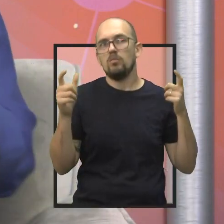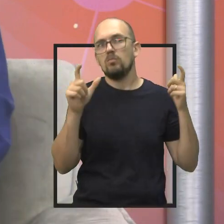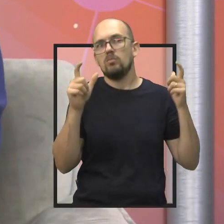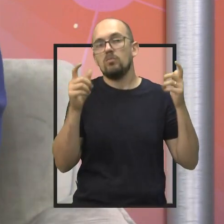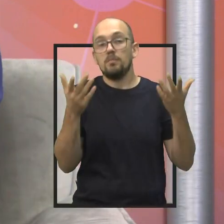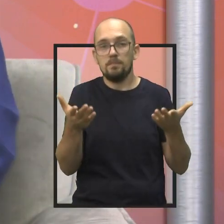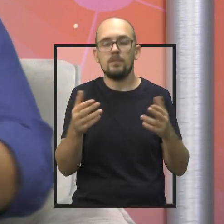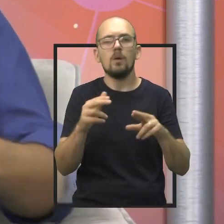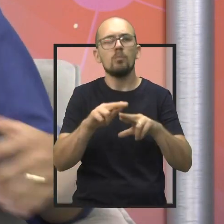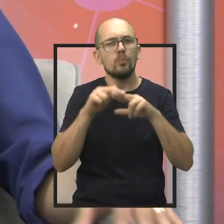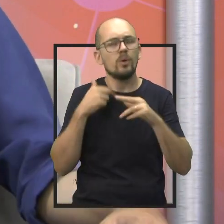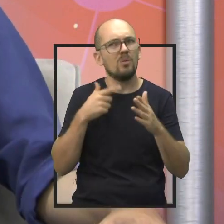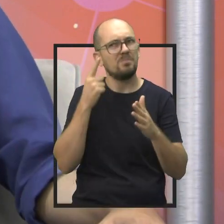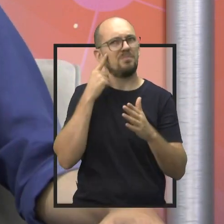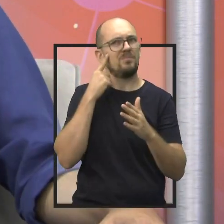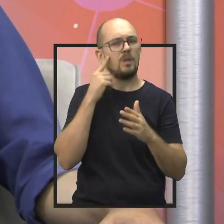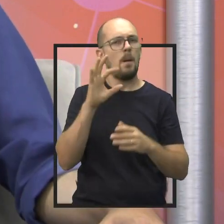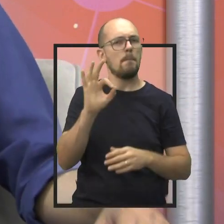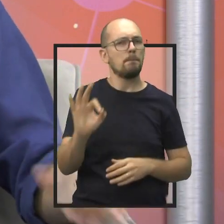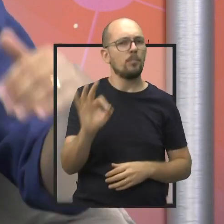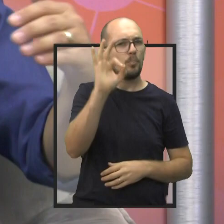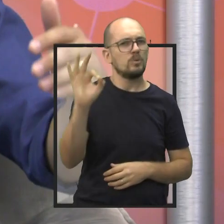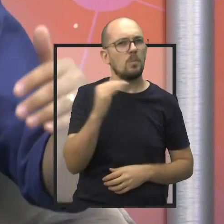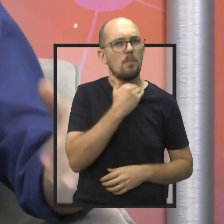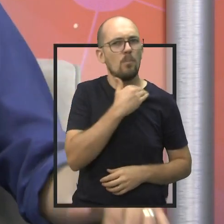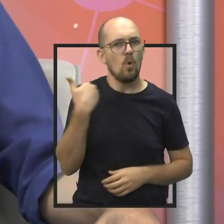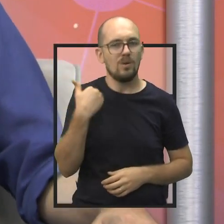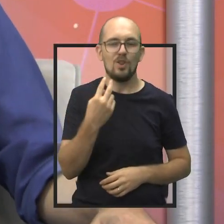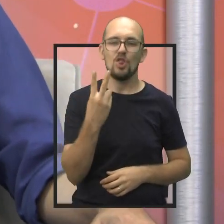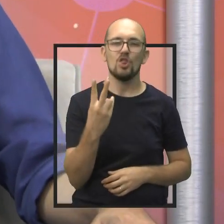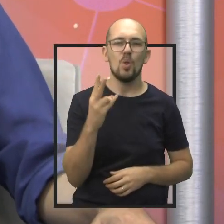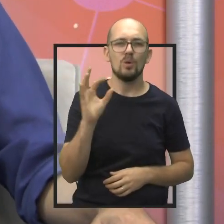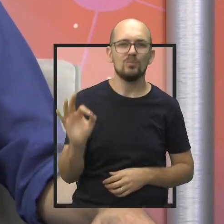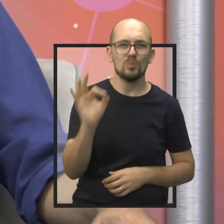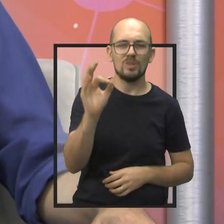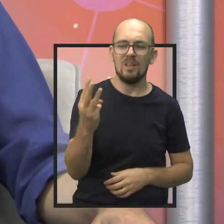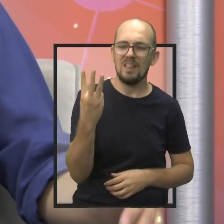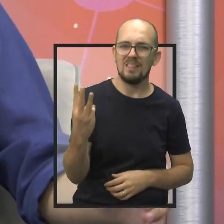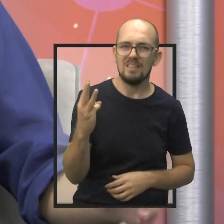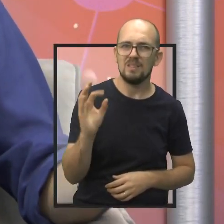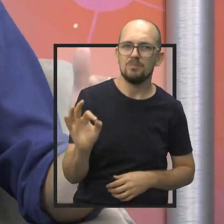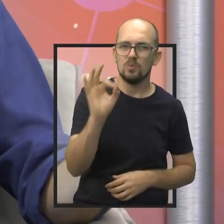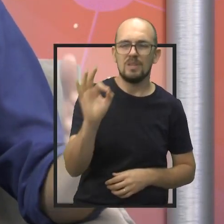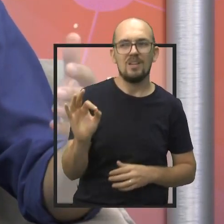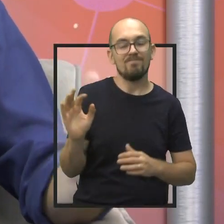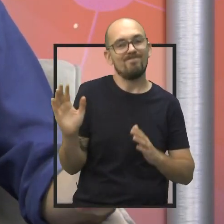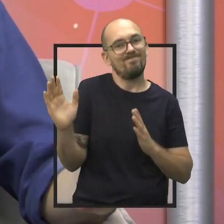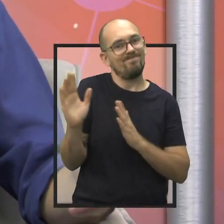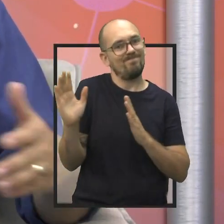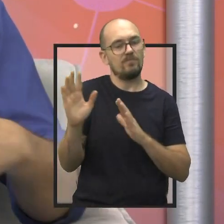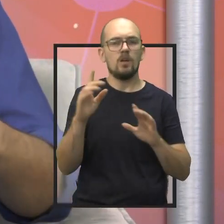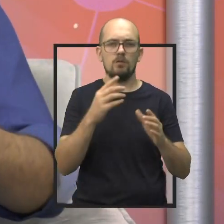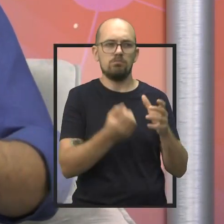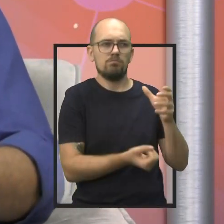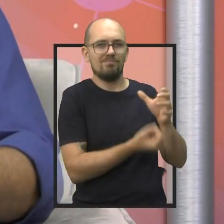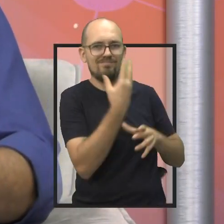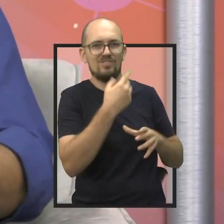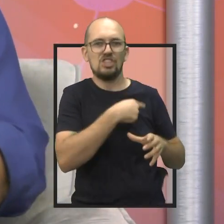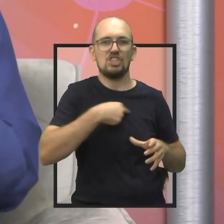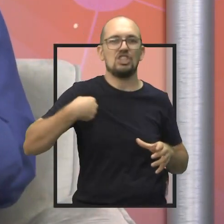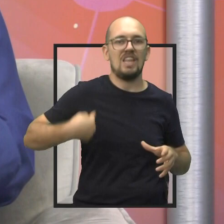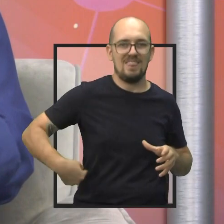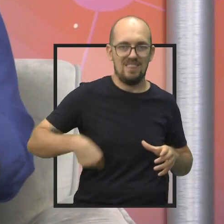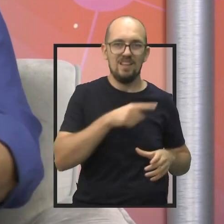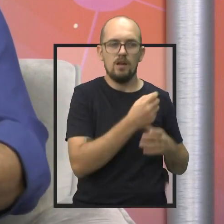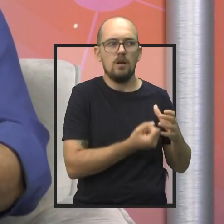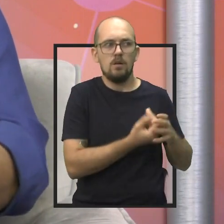muito essa taxa de mortalidade, que é colocada de 2 a 3%, né? Lógico que o vírus surge na China e logo no início